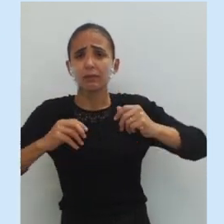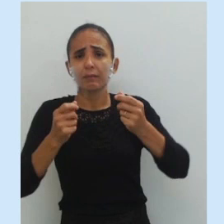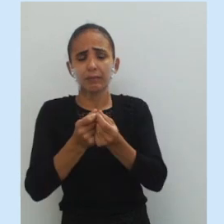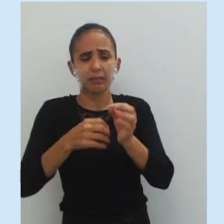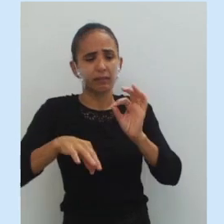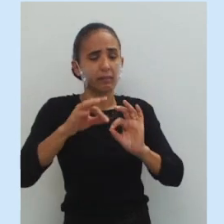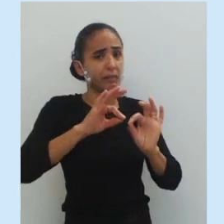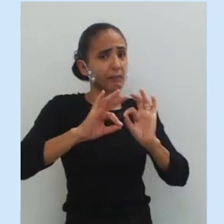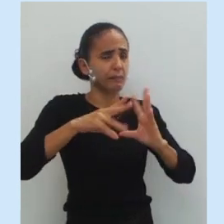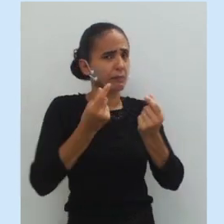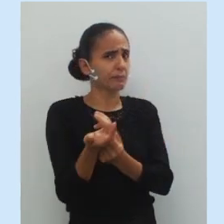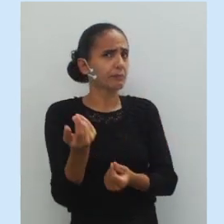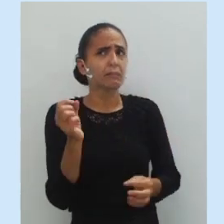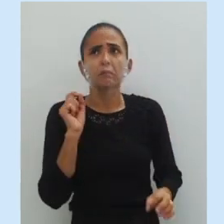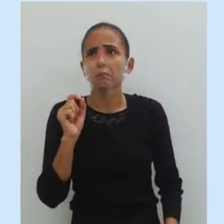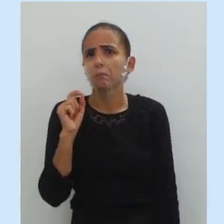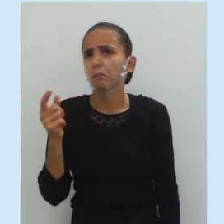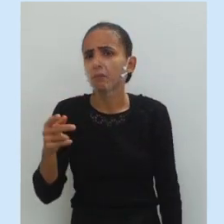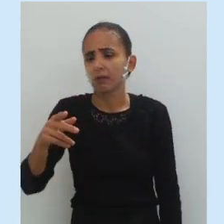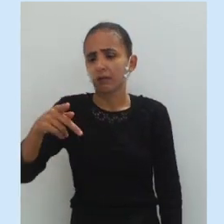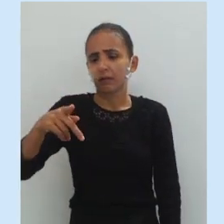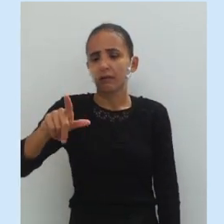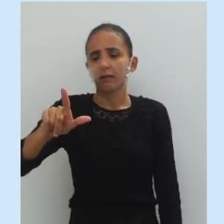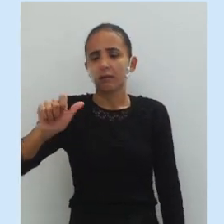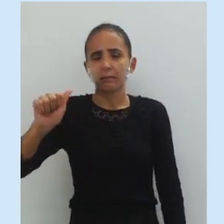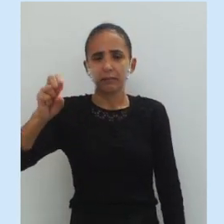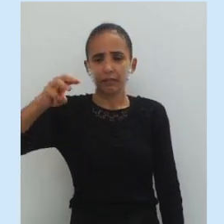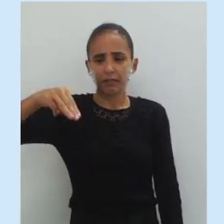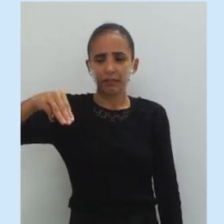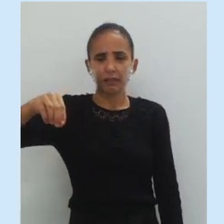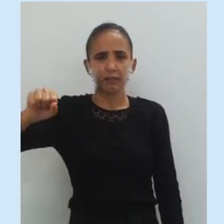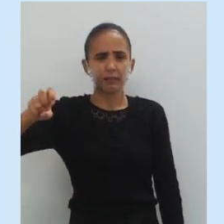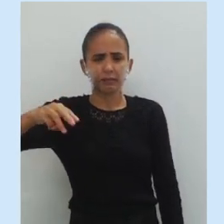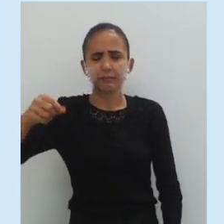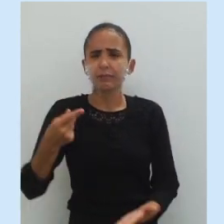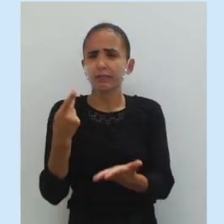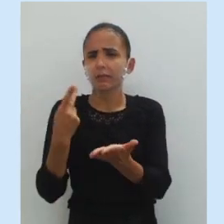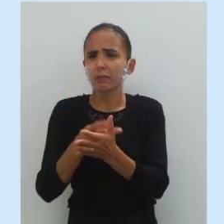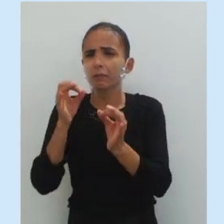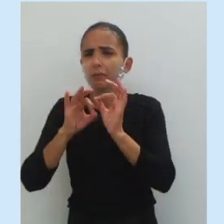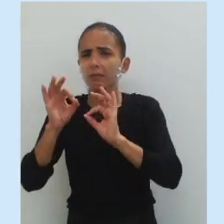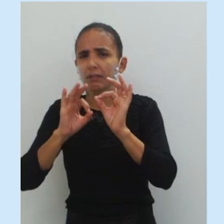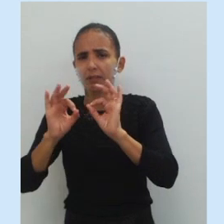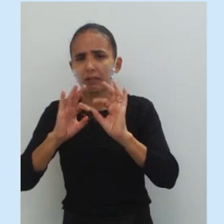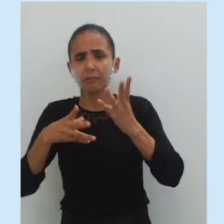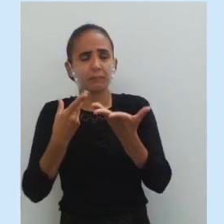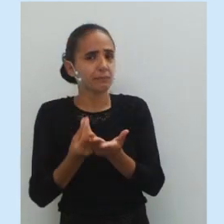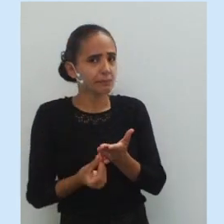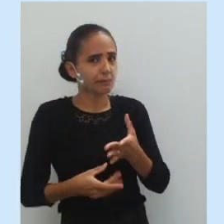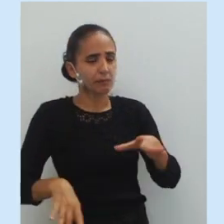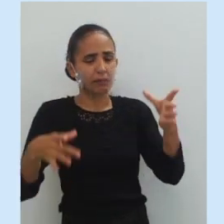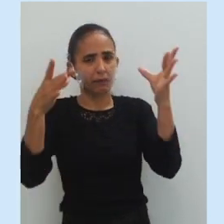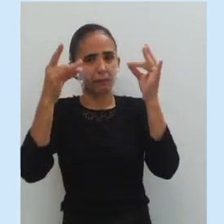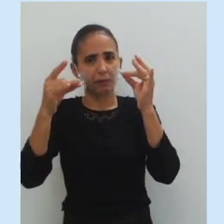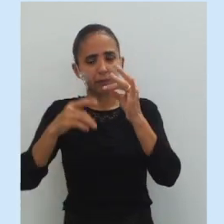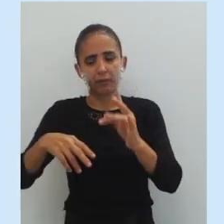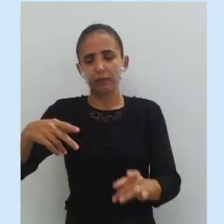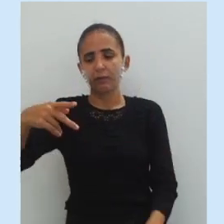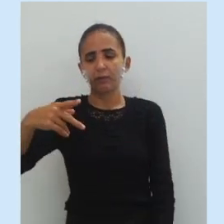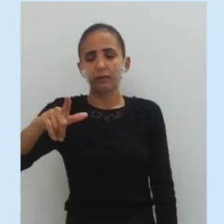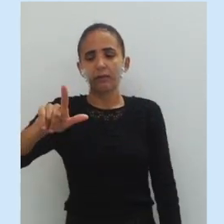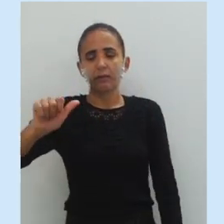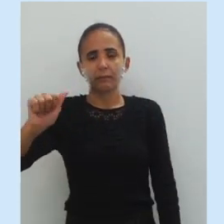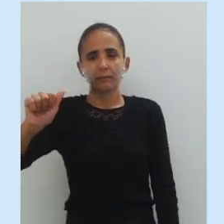plasma. Aí você se pergunta, plasma? Onde é que está o plasma? O plasma, na realidade, é um componente do